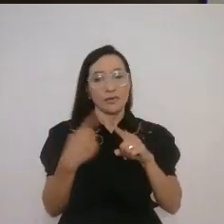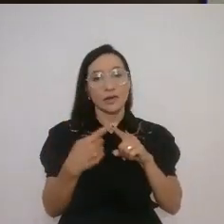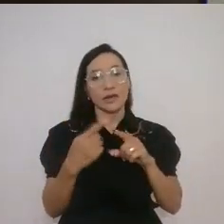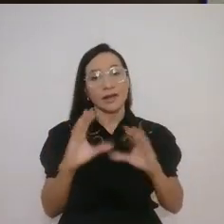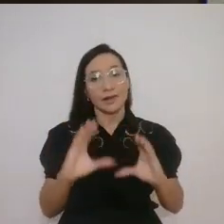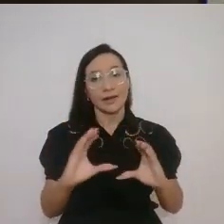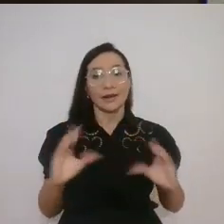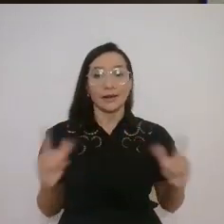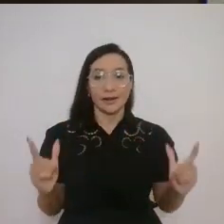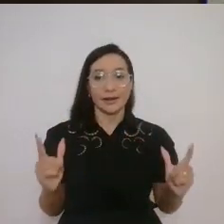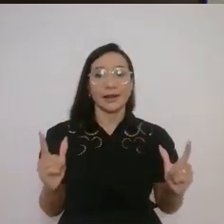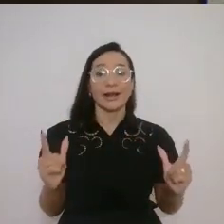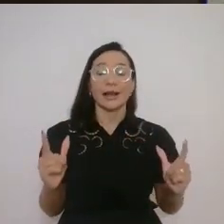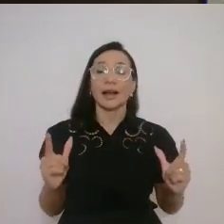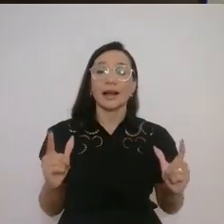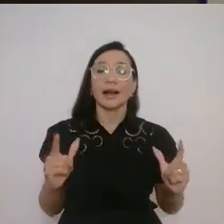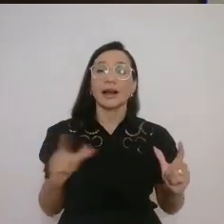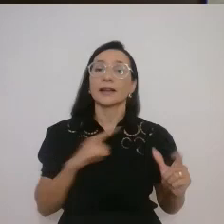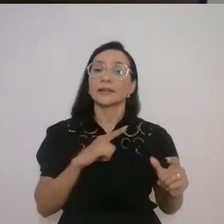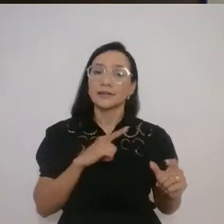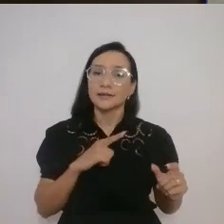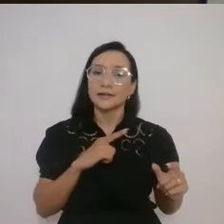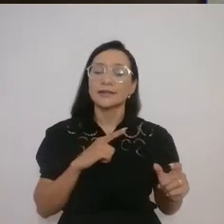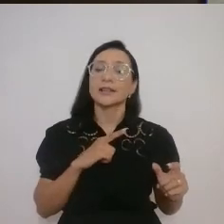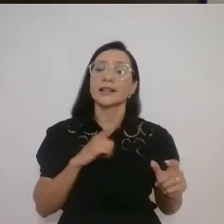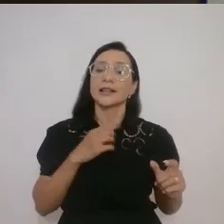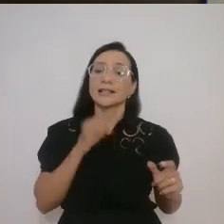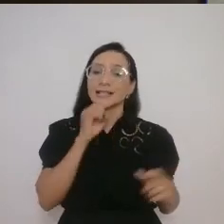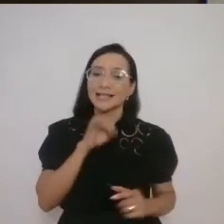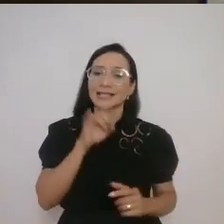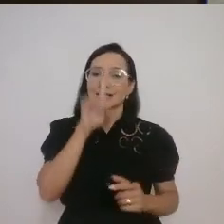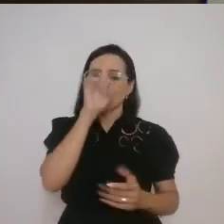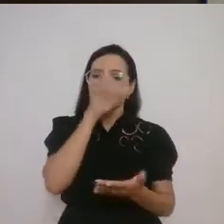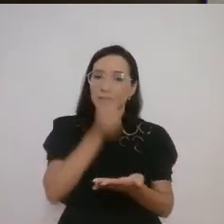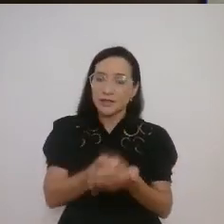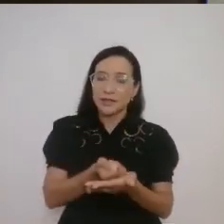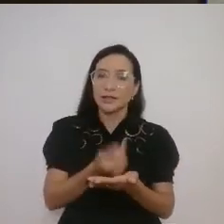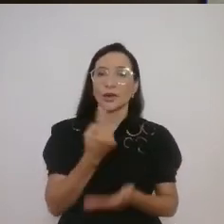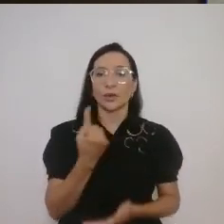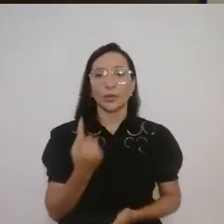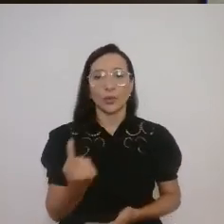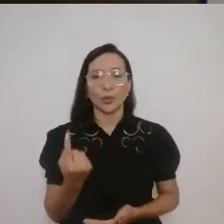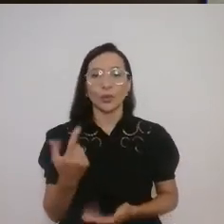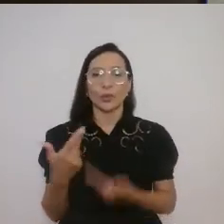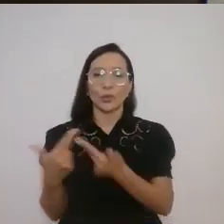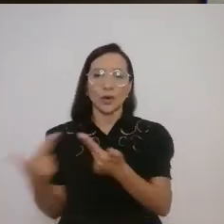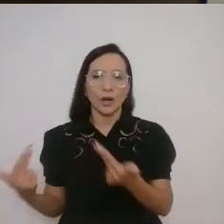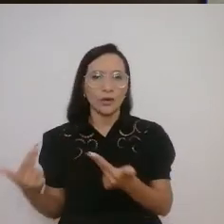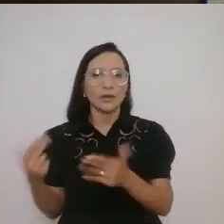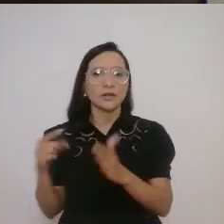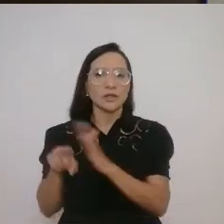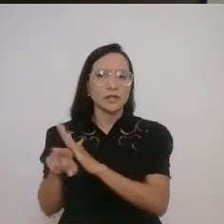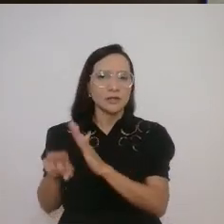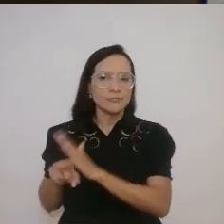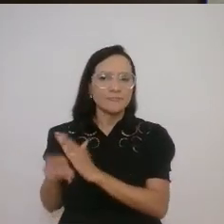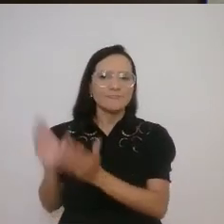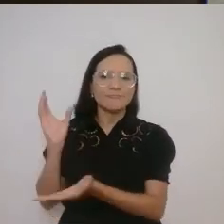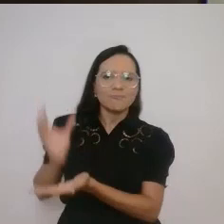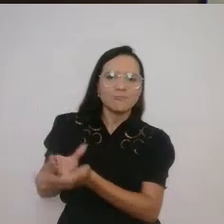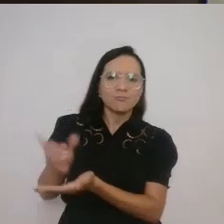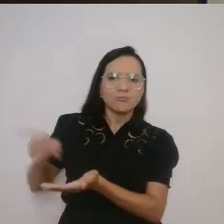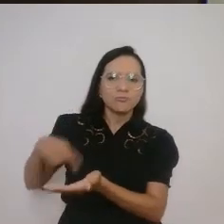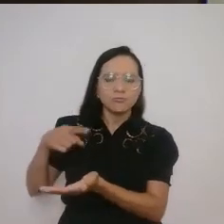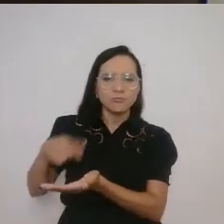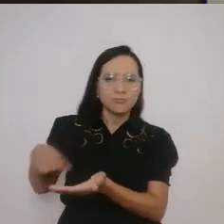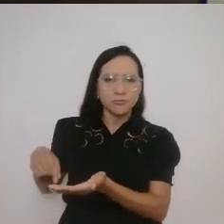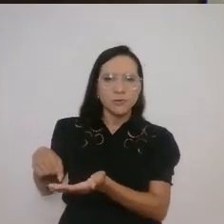efeito extensivo que eu possa dar numa decisão, entendendo uma ou duas questões estão nulas ou